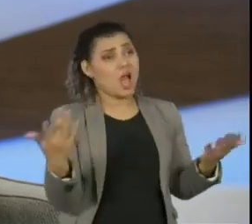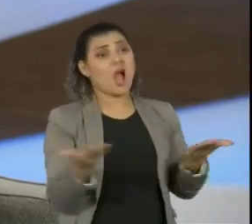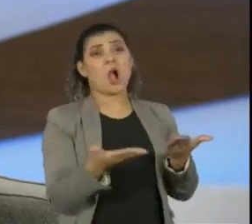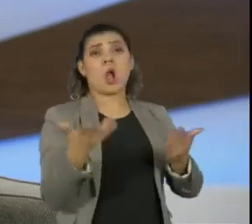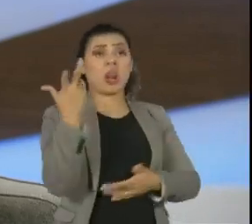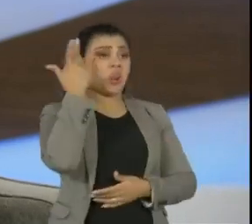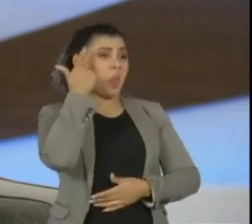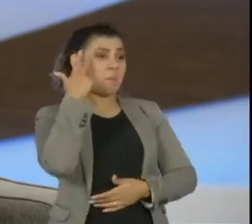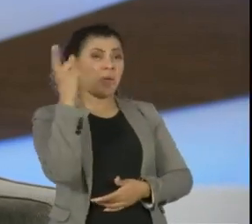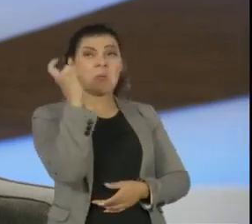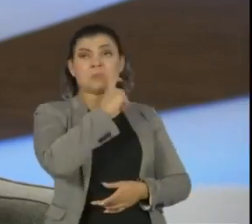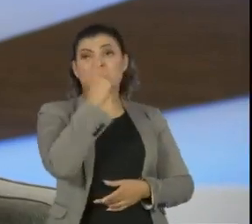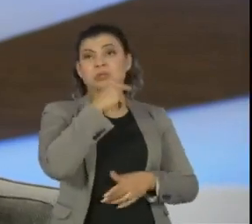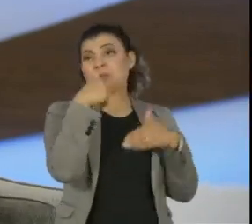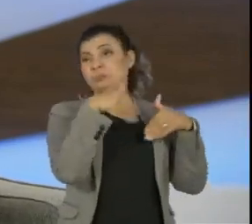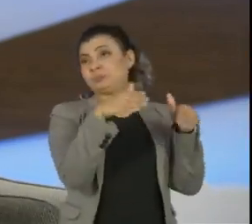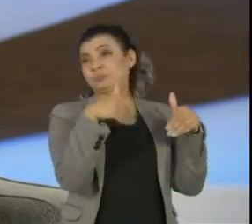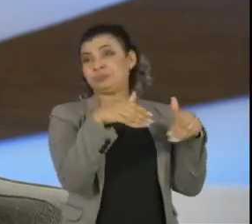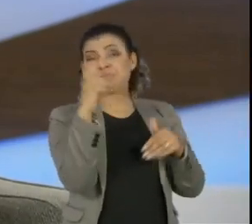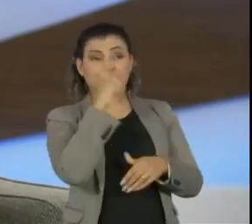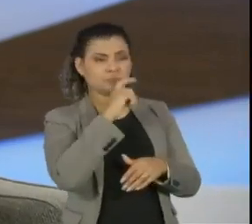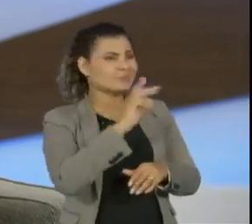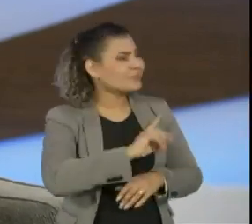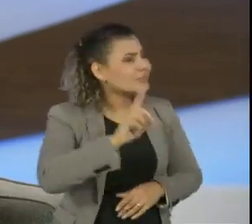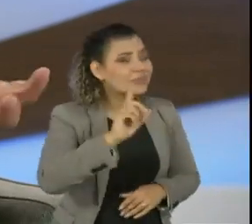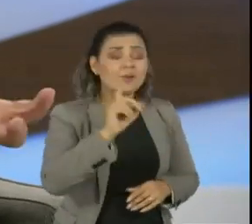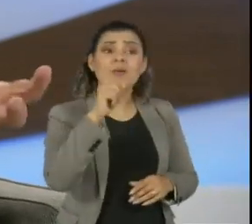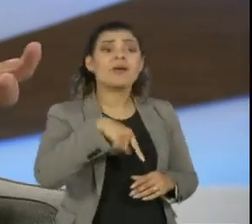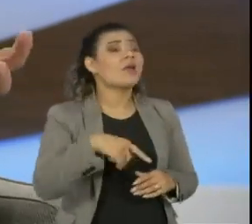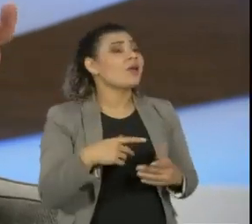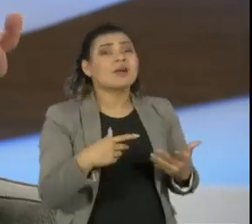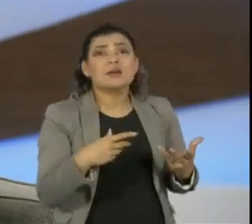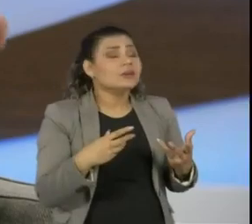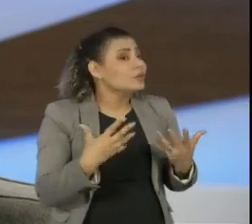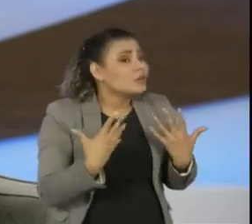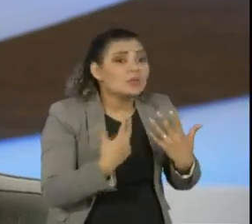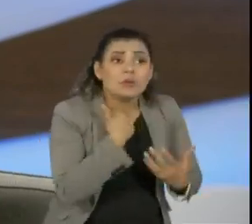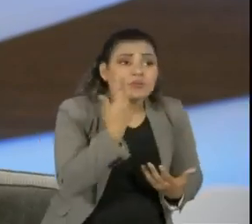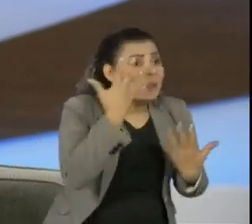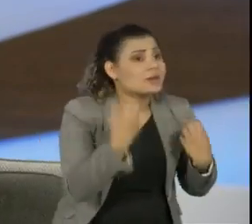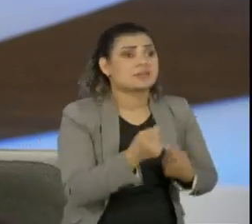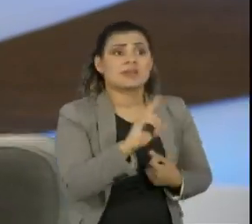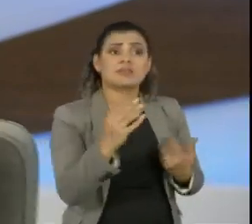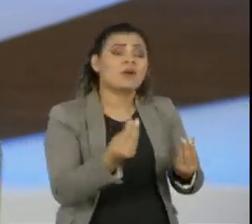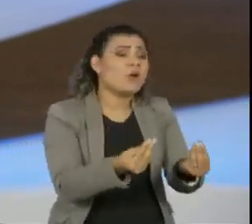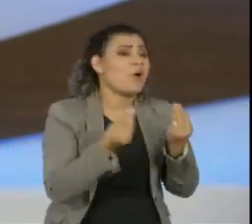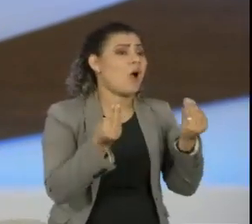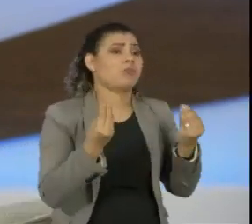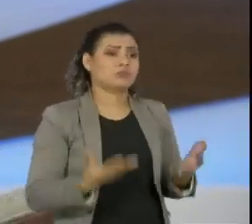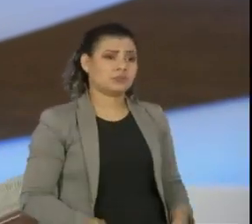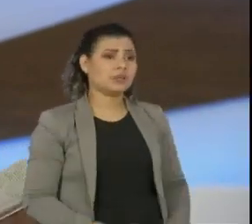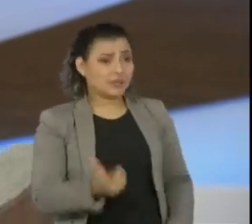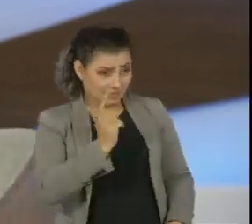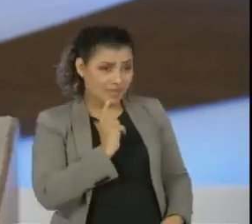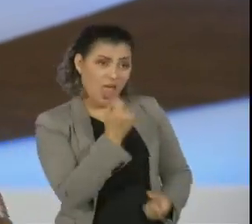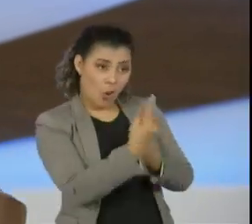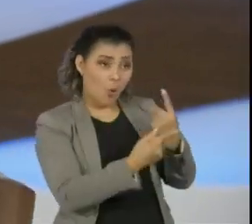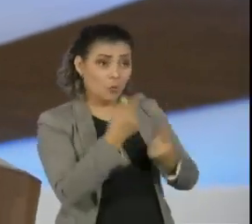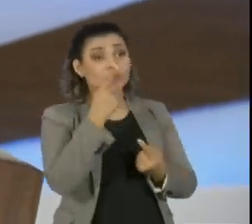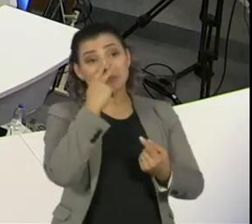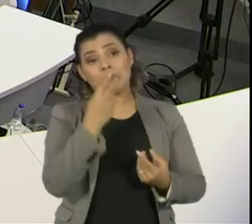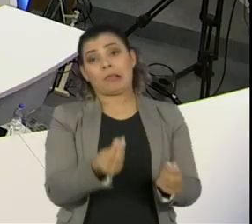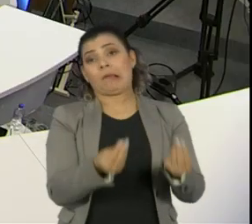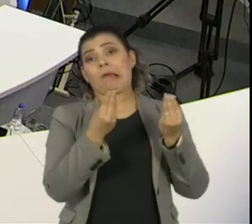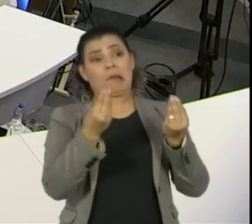achar que isto é uma alarmista é uma o negacionismo não assim como existe os que negam